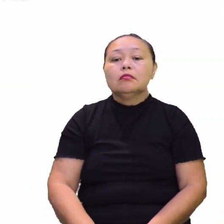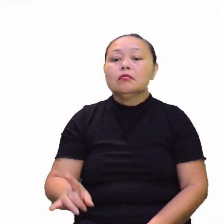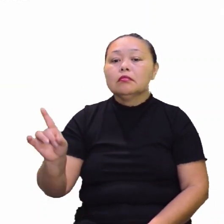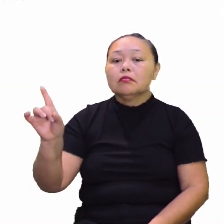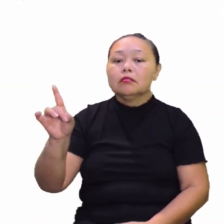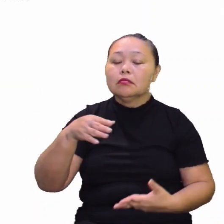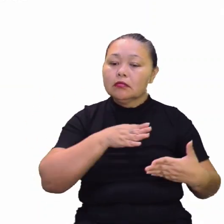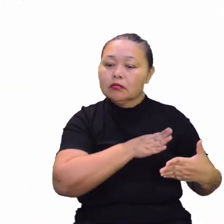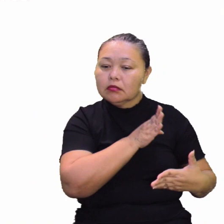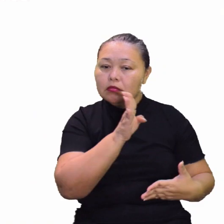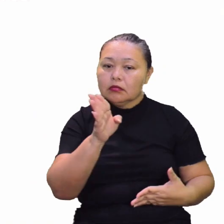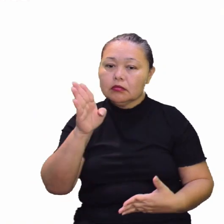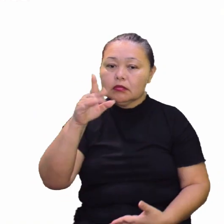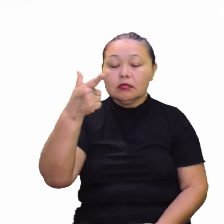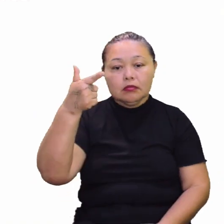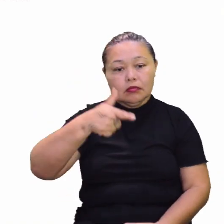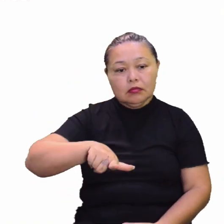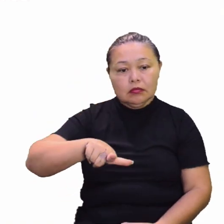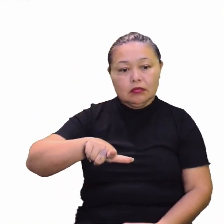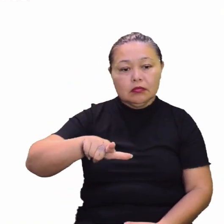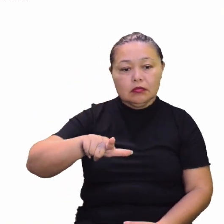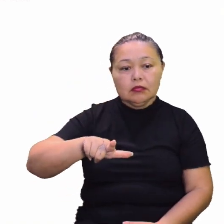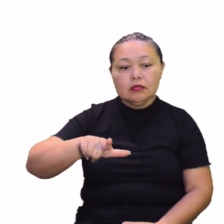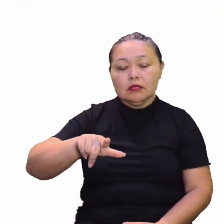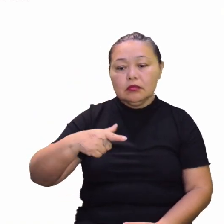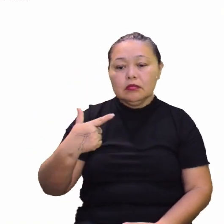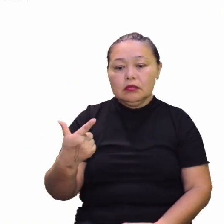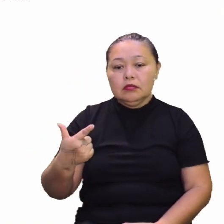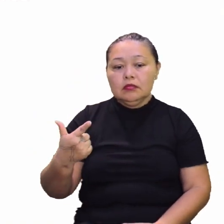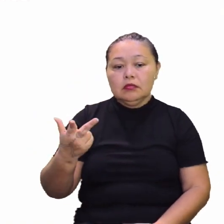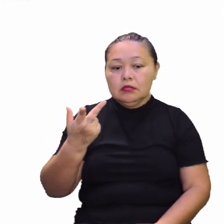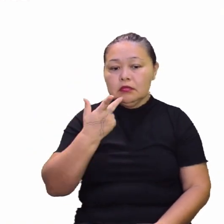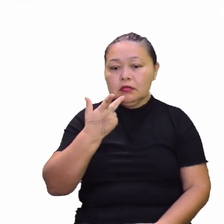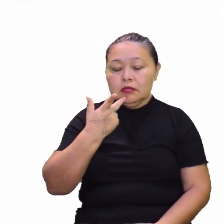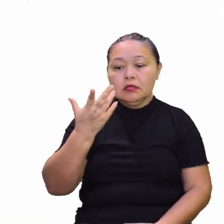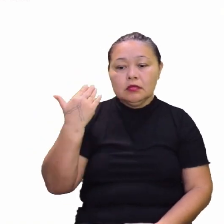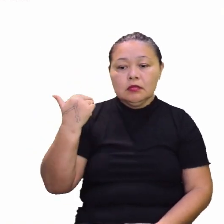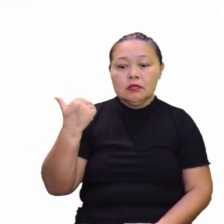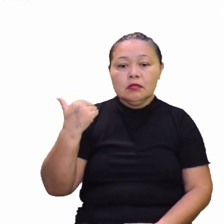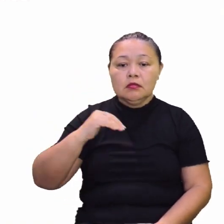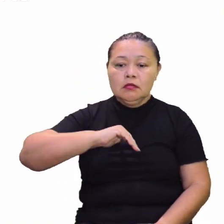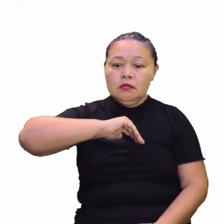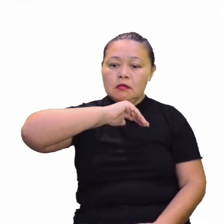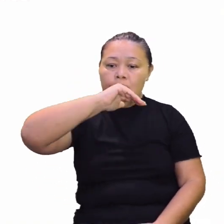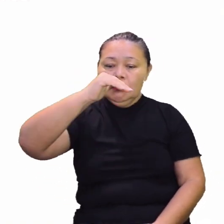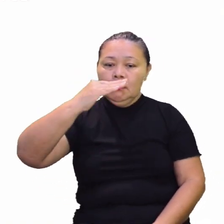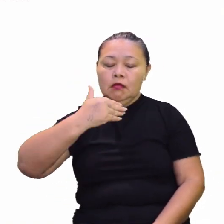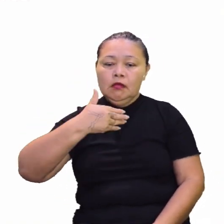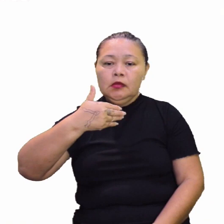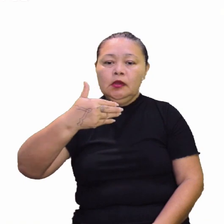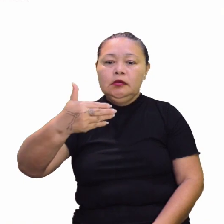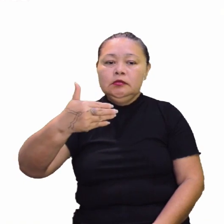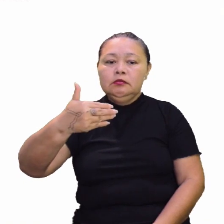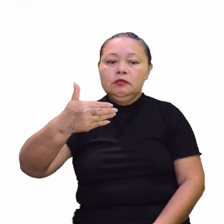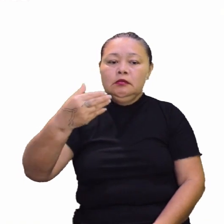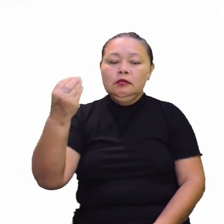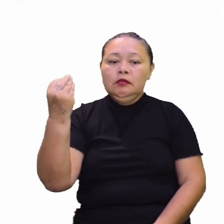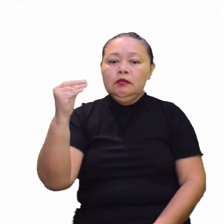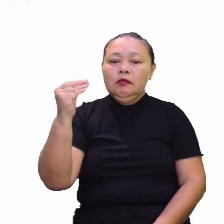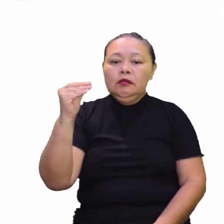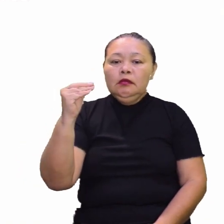E aí nós temos novamente aquela representação, a gente até falou numa questão... Isso, da formação inicial, né? Inicial. Sai lá